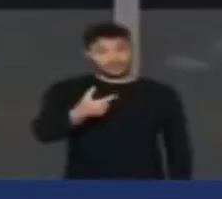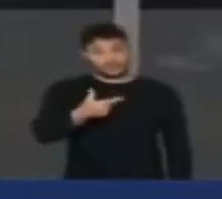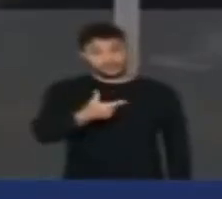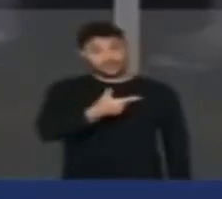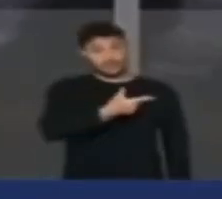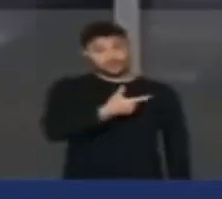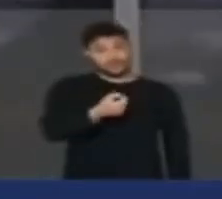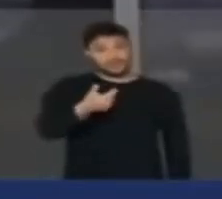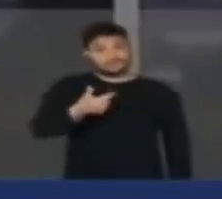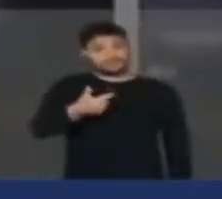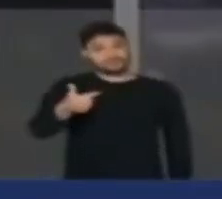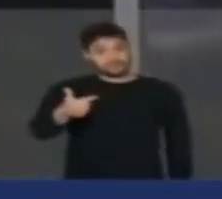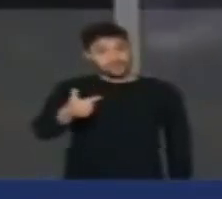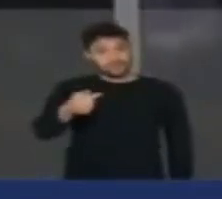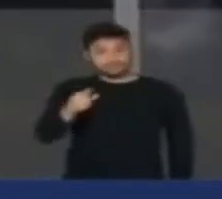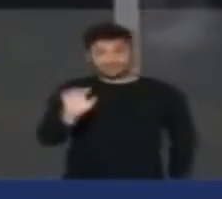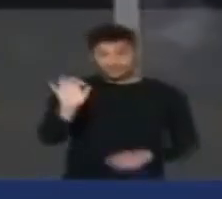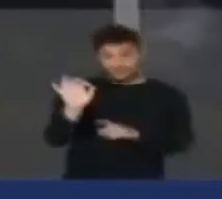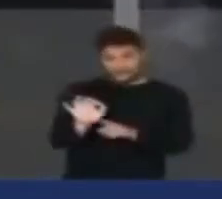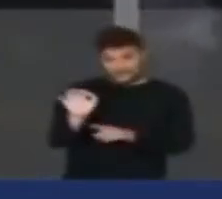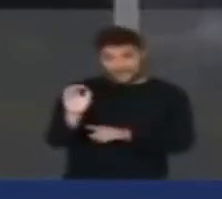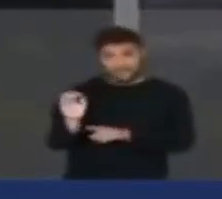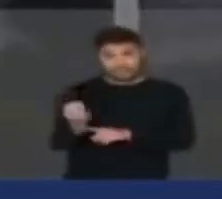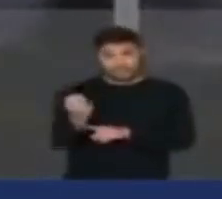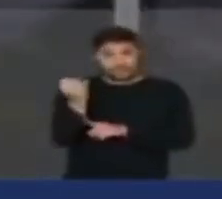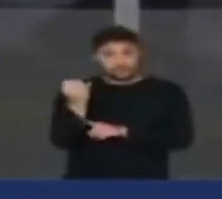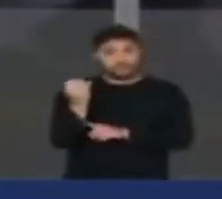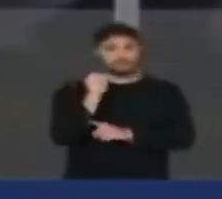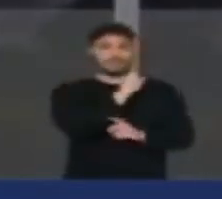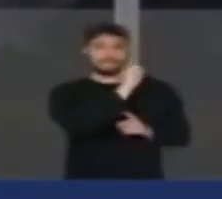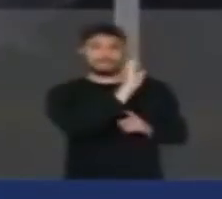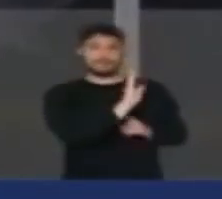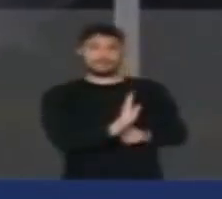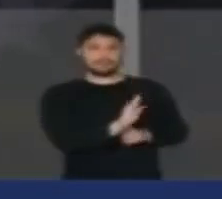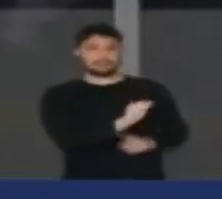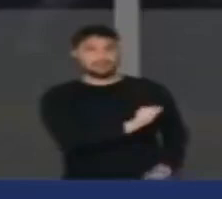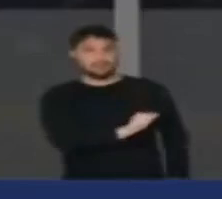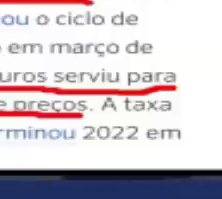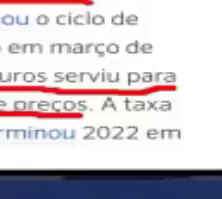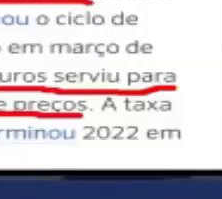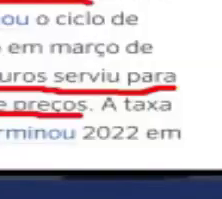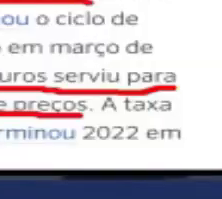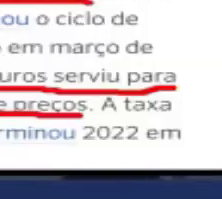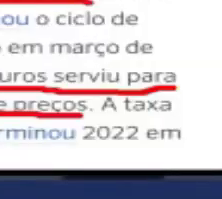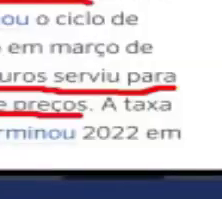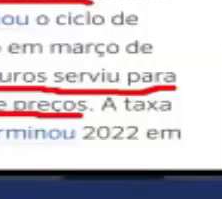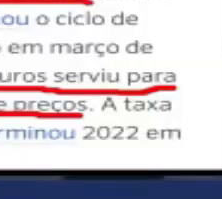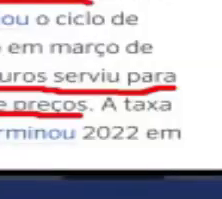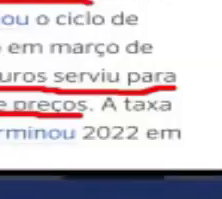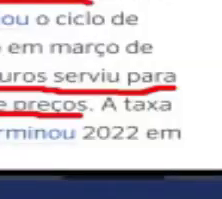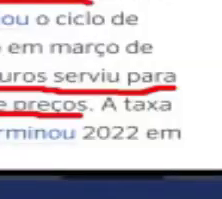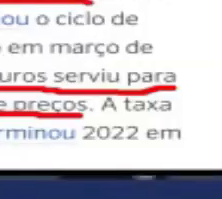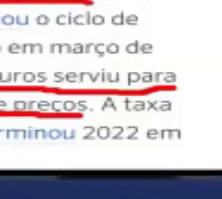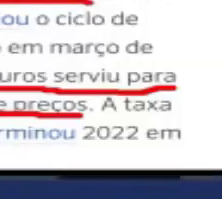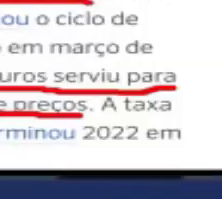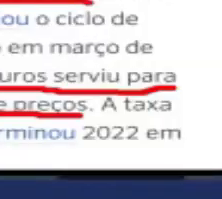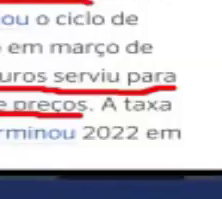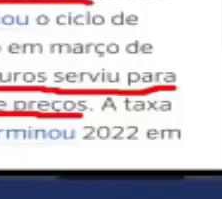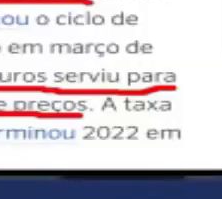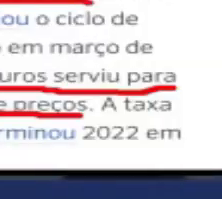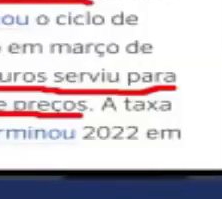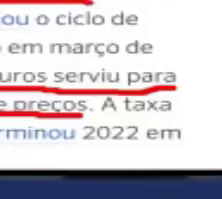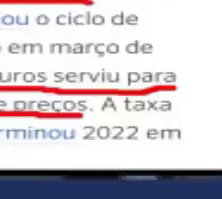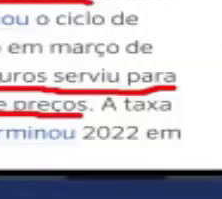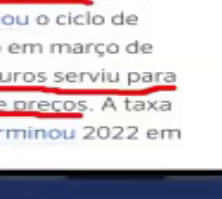2022, com essa taxa de juros, o Brasil teve a inflação menor que a dos Estados Unidos e teve um PIB, um crescimento maior